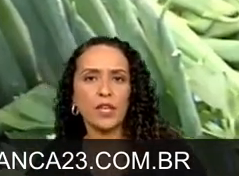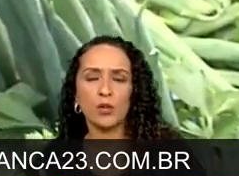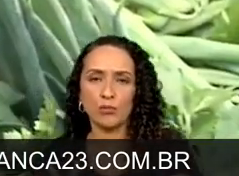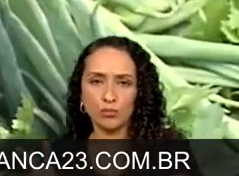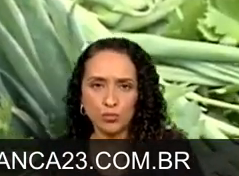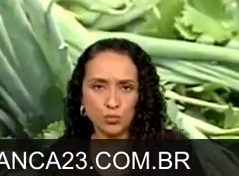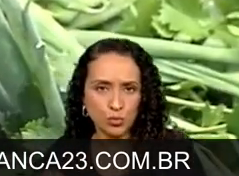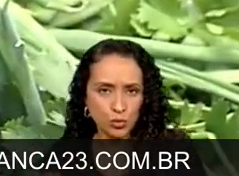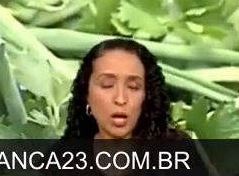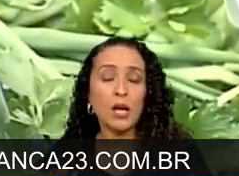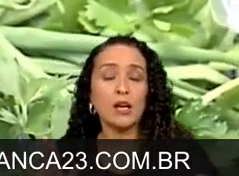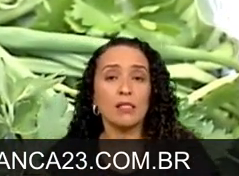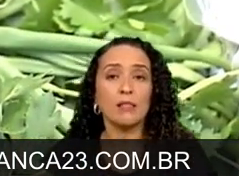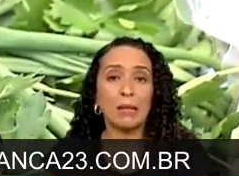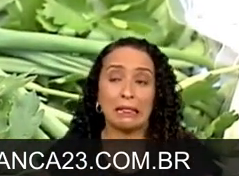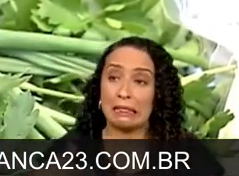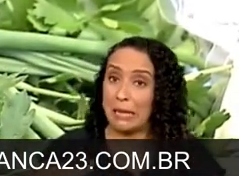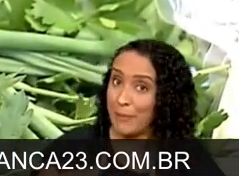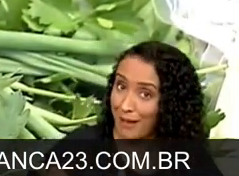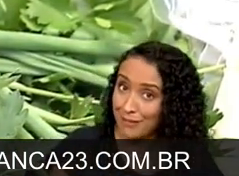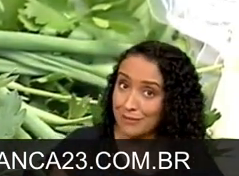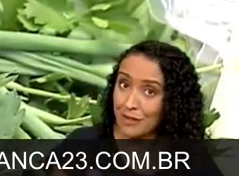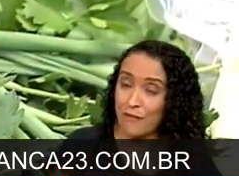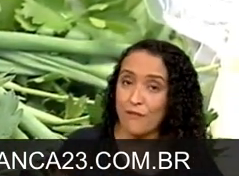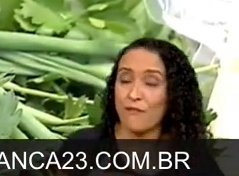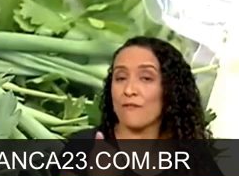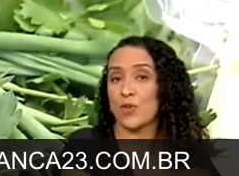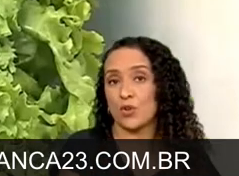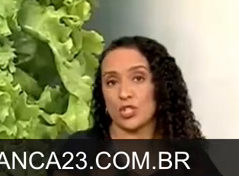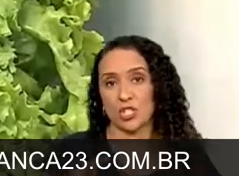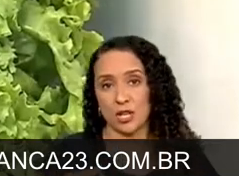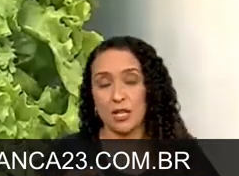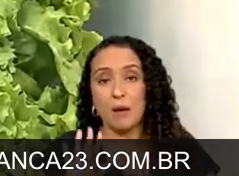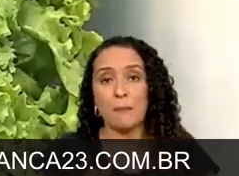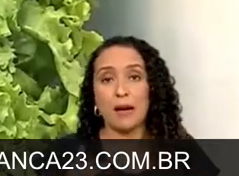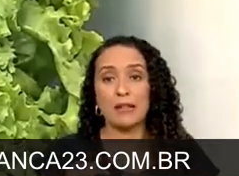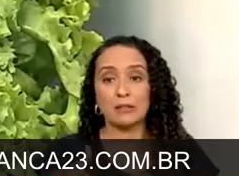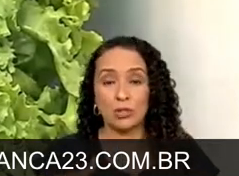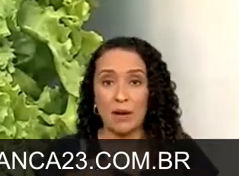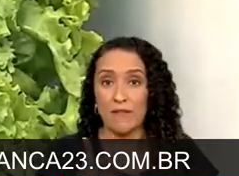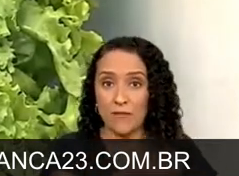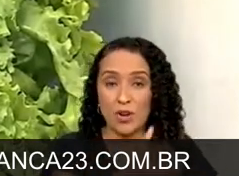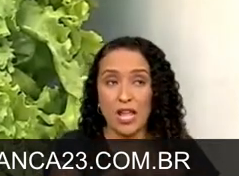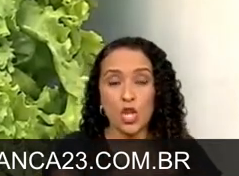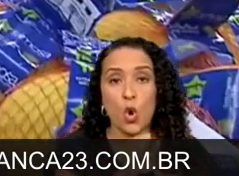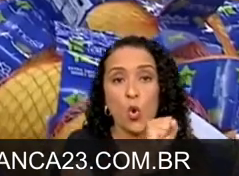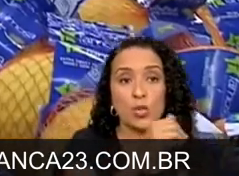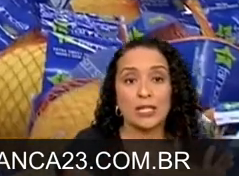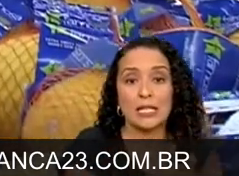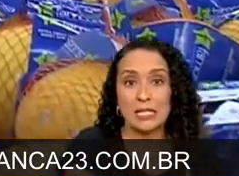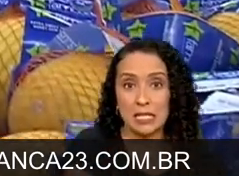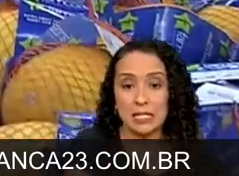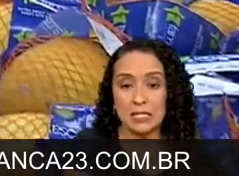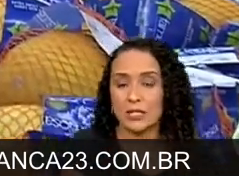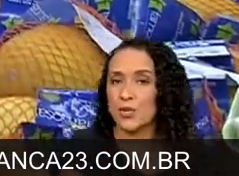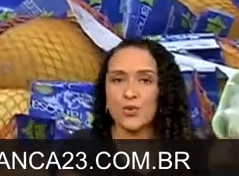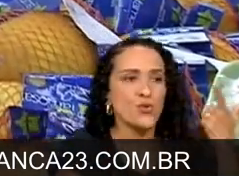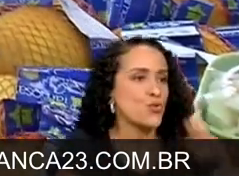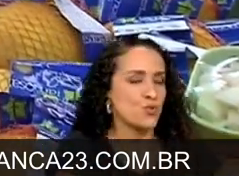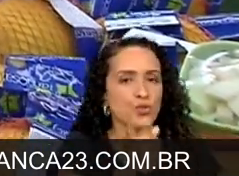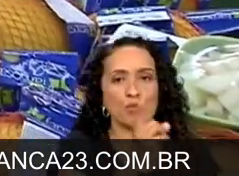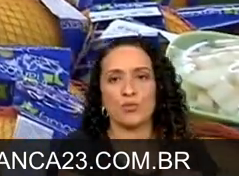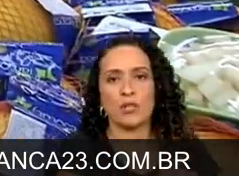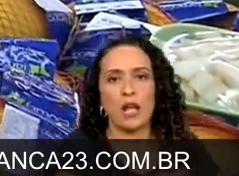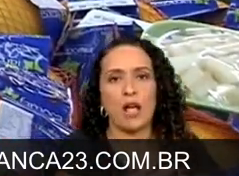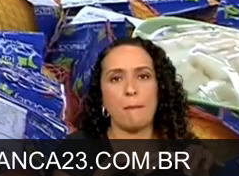criar, ela também trabalha fora. Só que o trabalho fora dela é de 8 às 6. Você não consegue encontrar